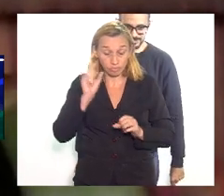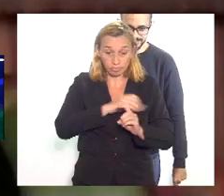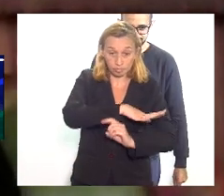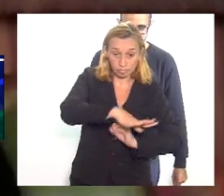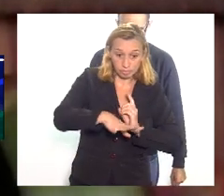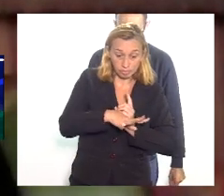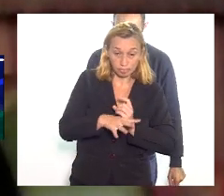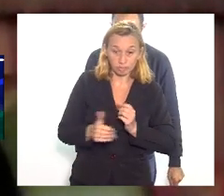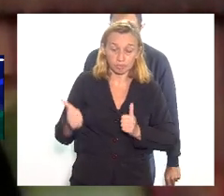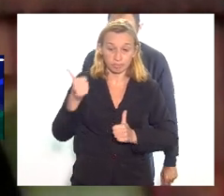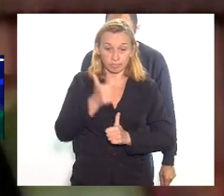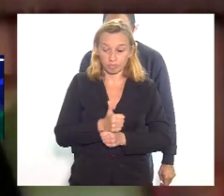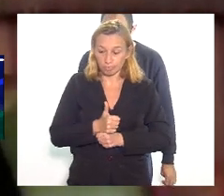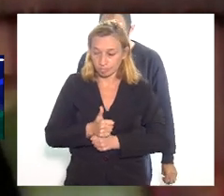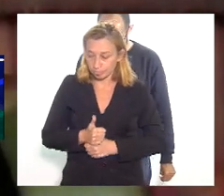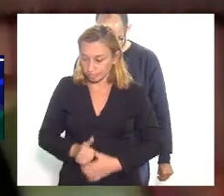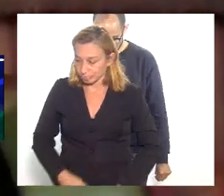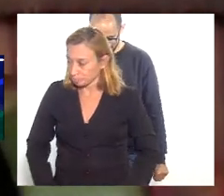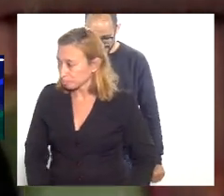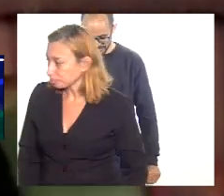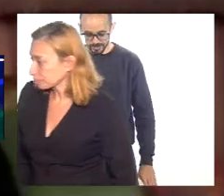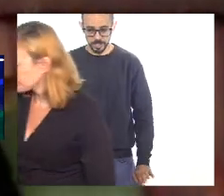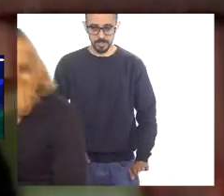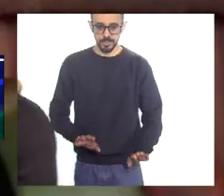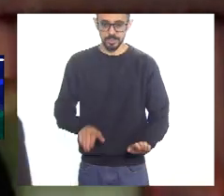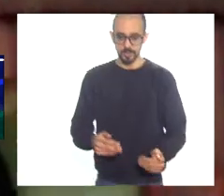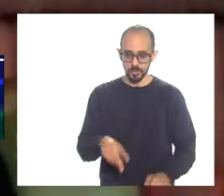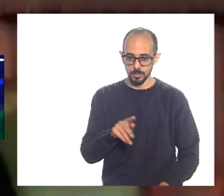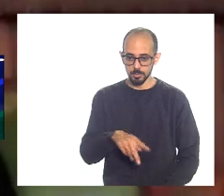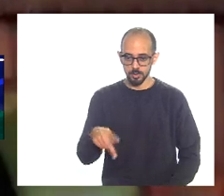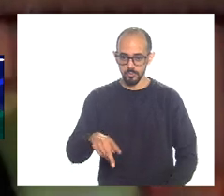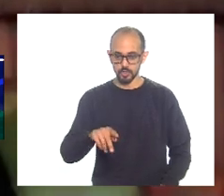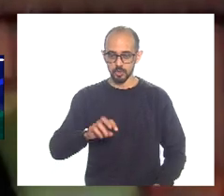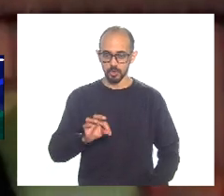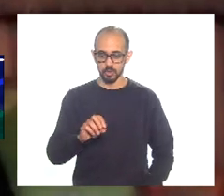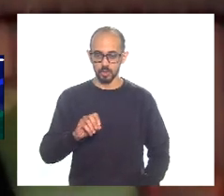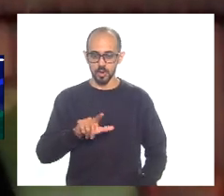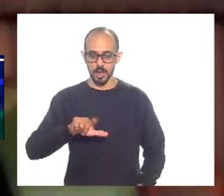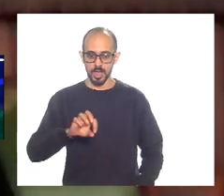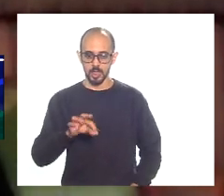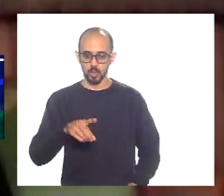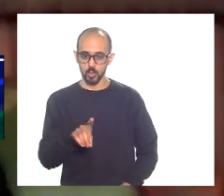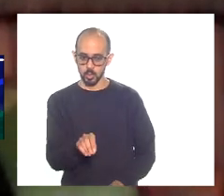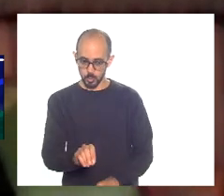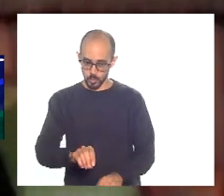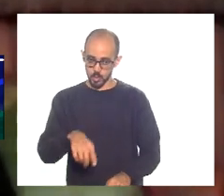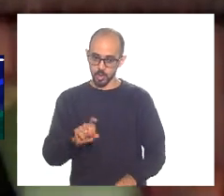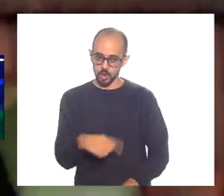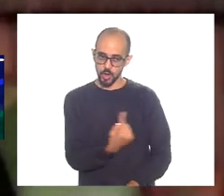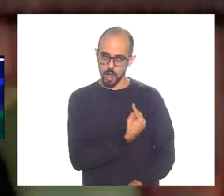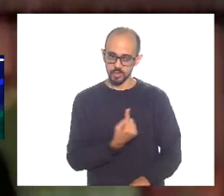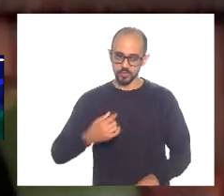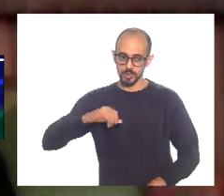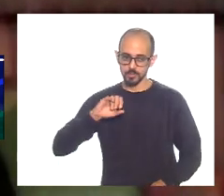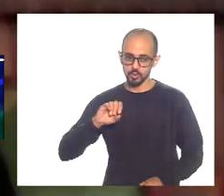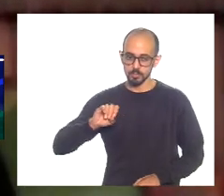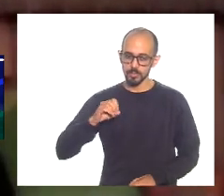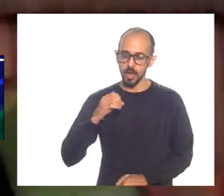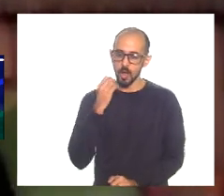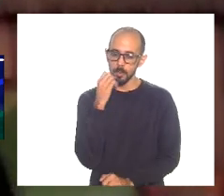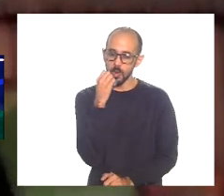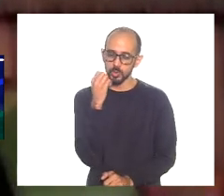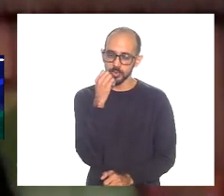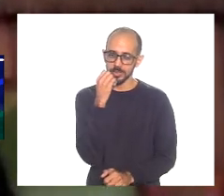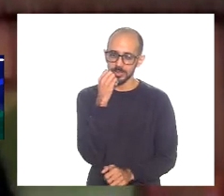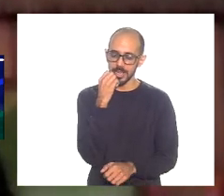e o professor Toledo, a gente teve a oportunidade de ter uma conversa muito